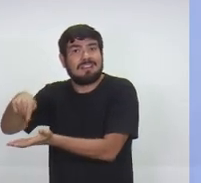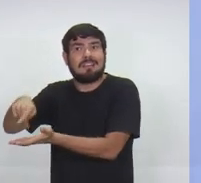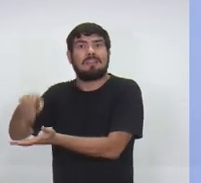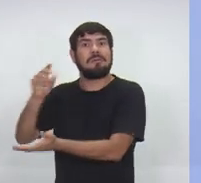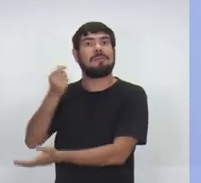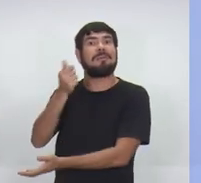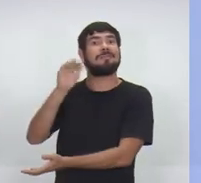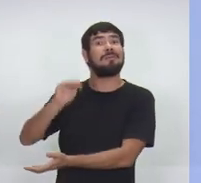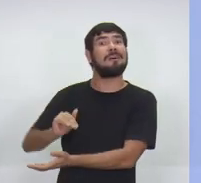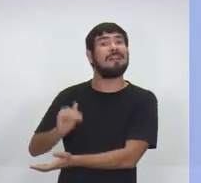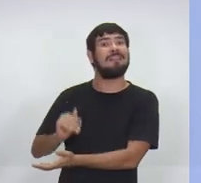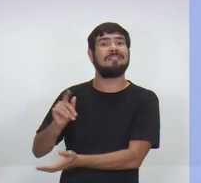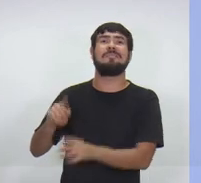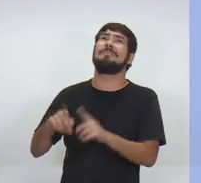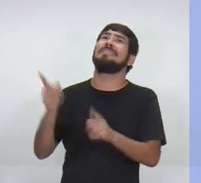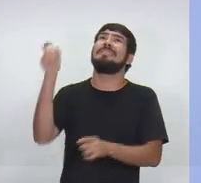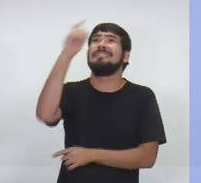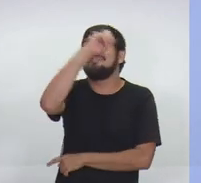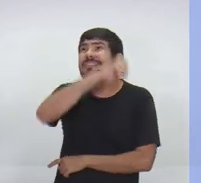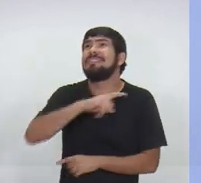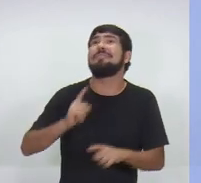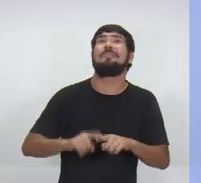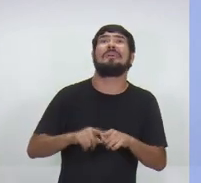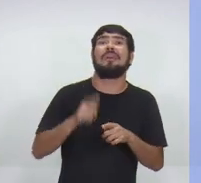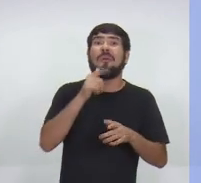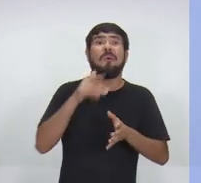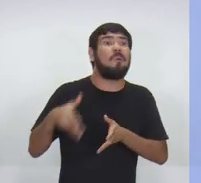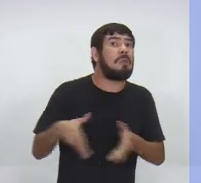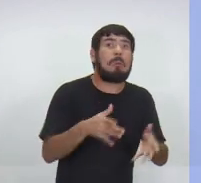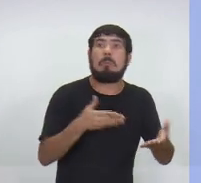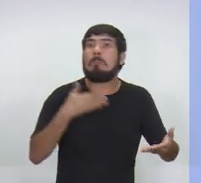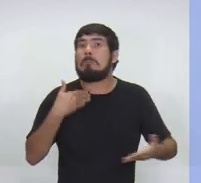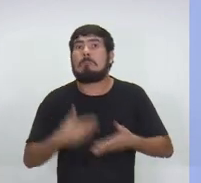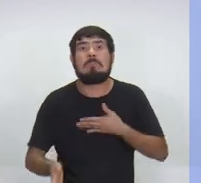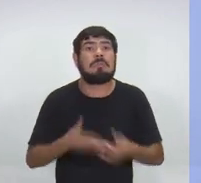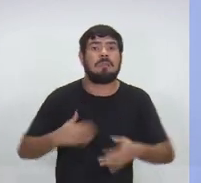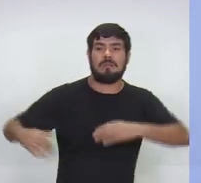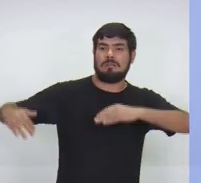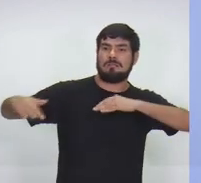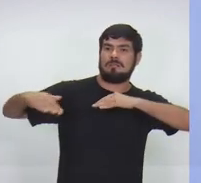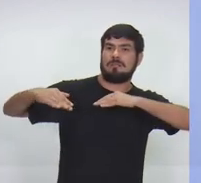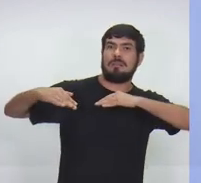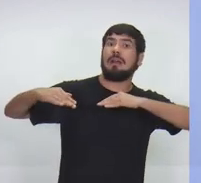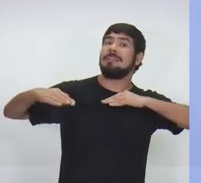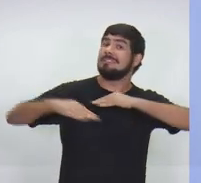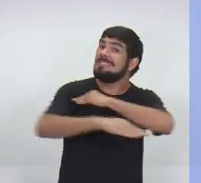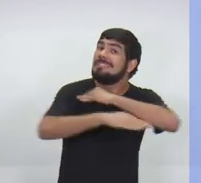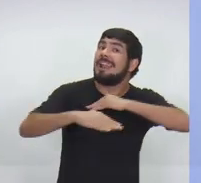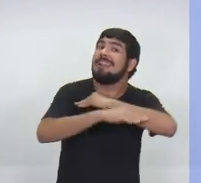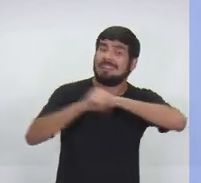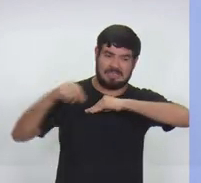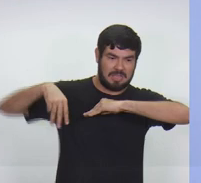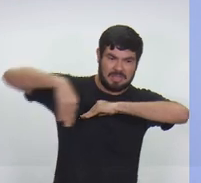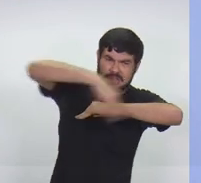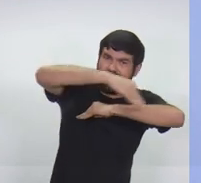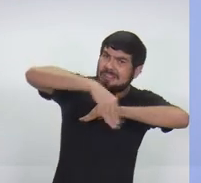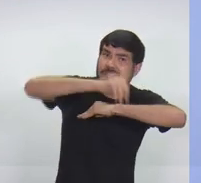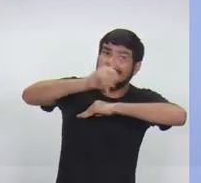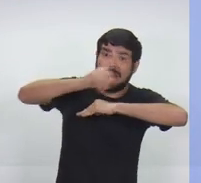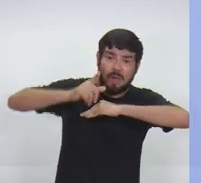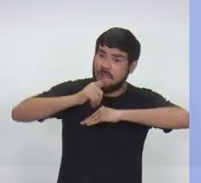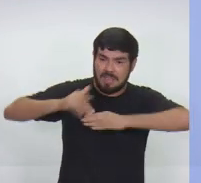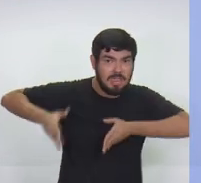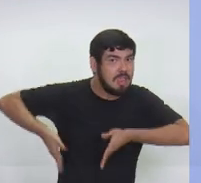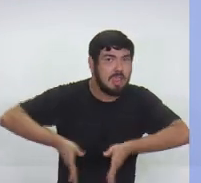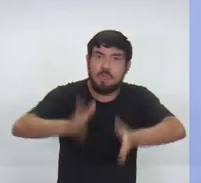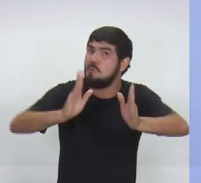porque não temos o balizamento nossos rios as nossas estradas são os nossos rios e se os nossos rios não funciona o